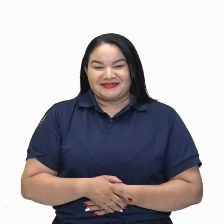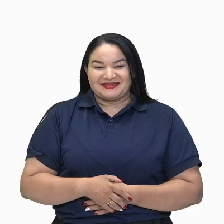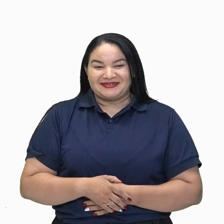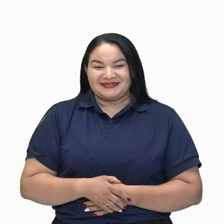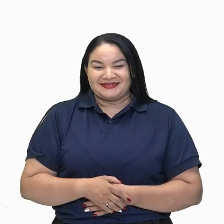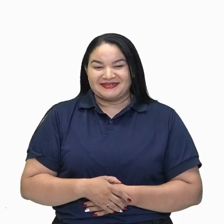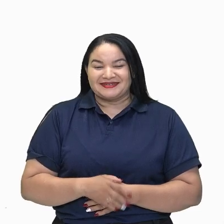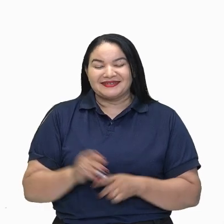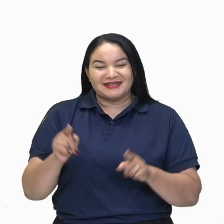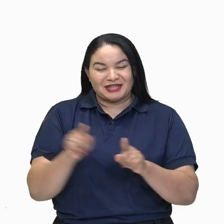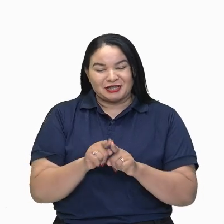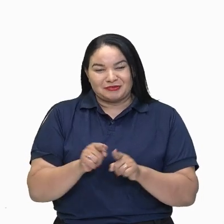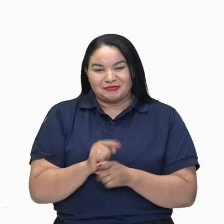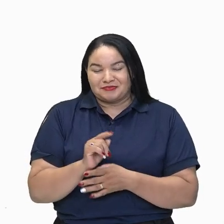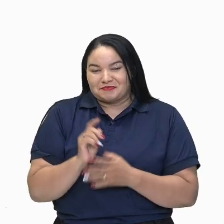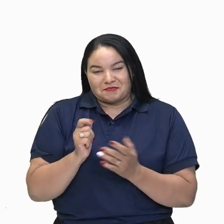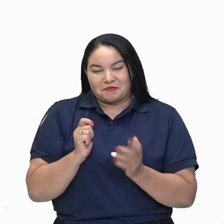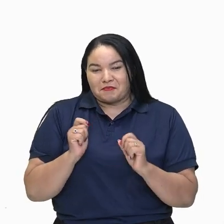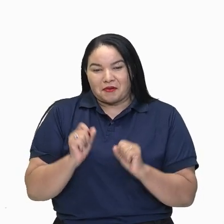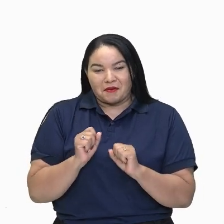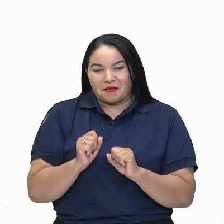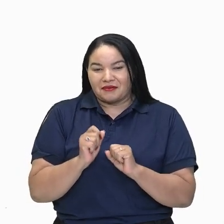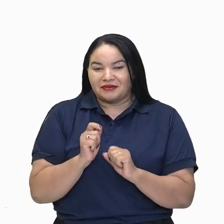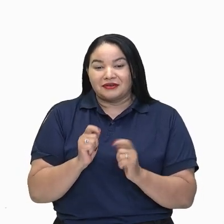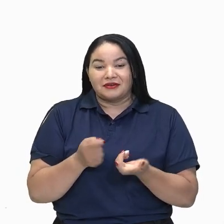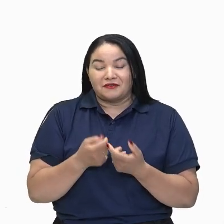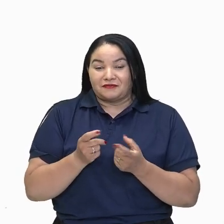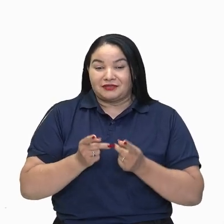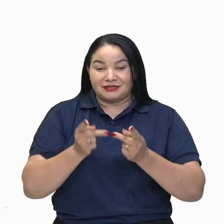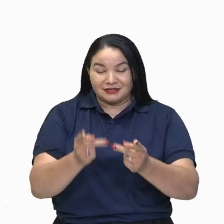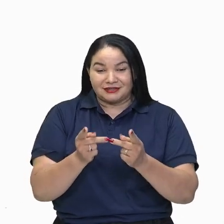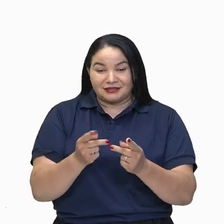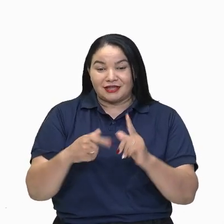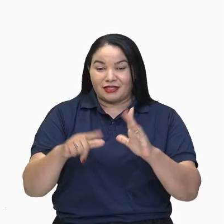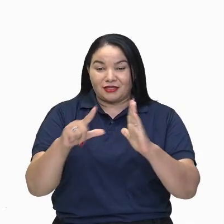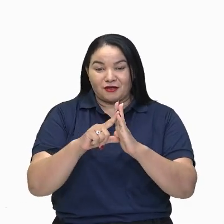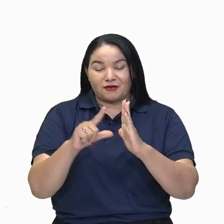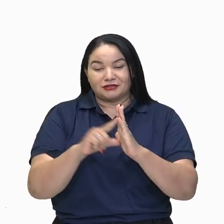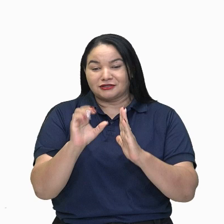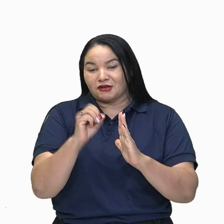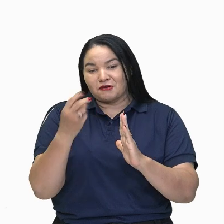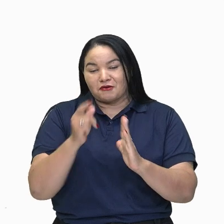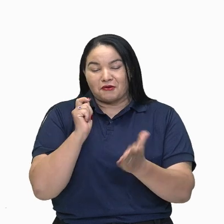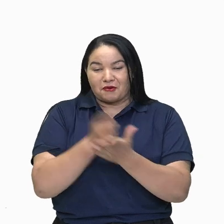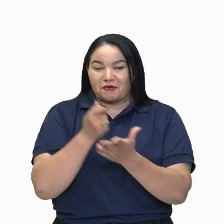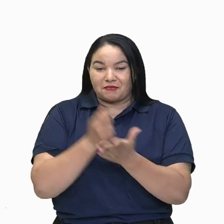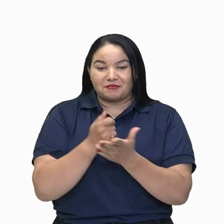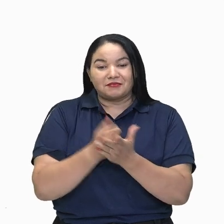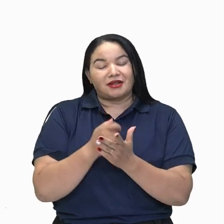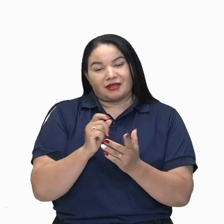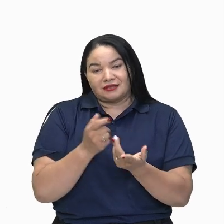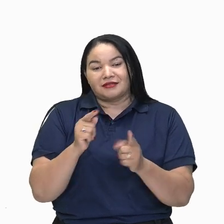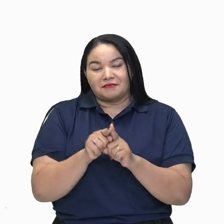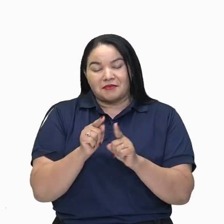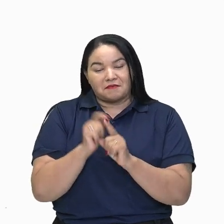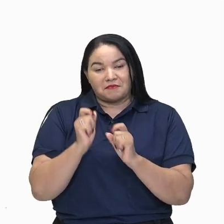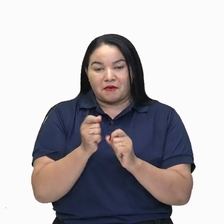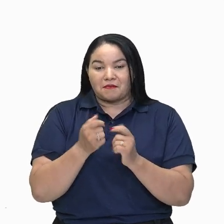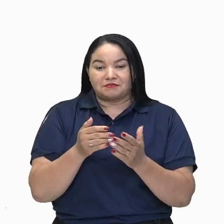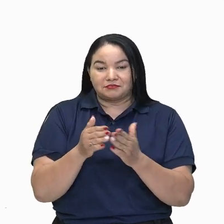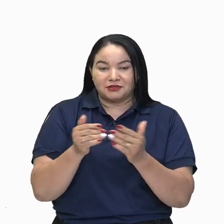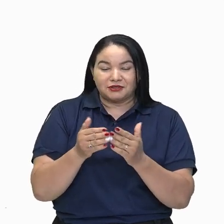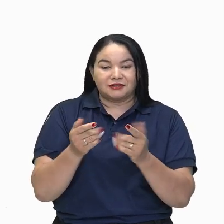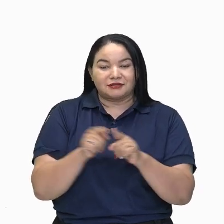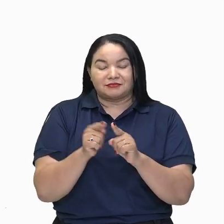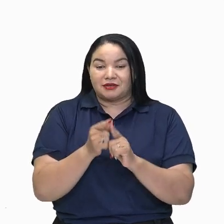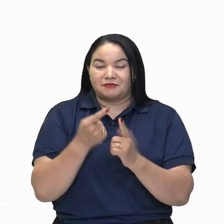nossa loja ou compre online. Observe que também as empresas têm as lojas online, que você pode ir lá no seu